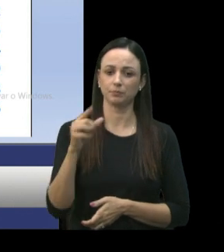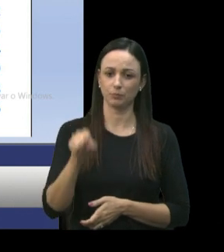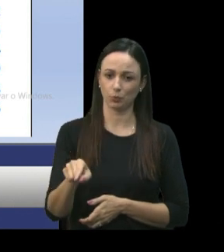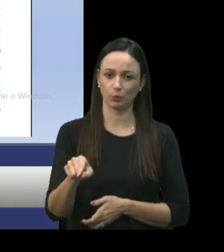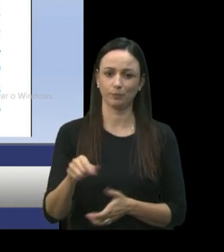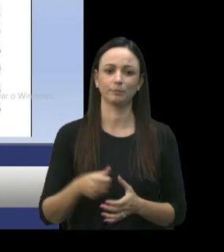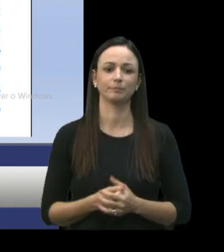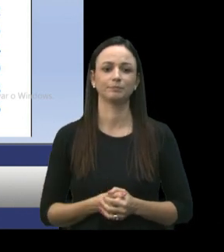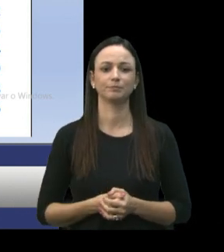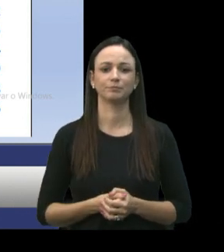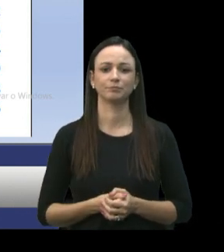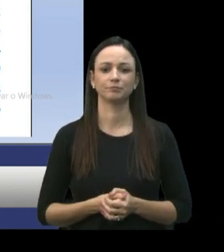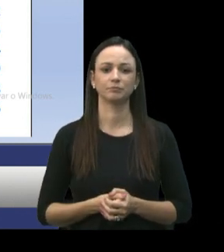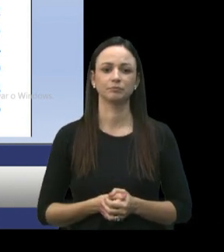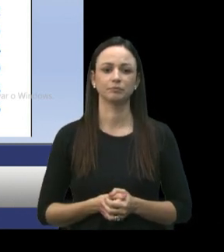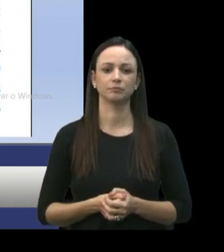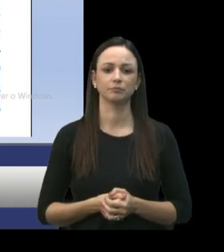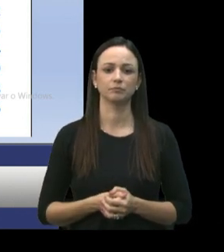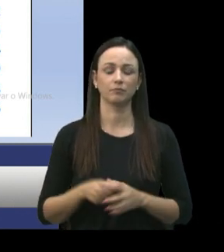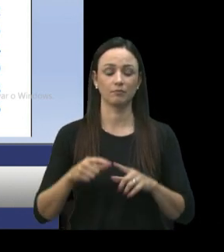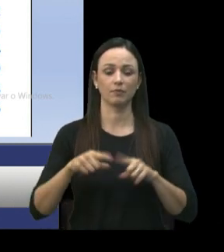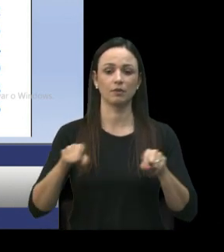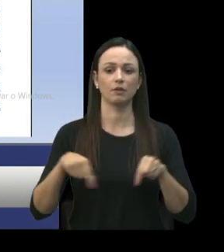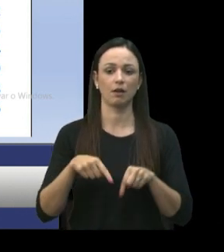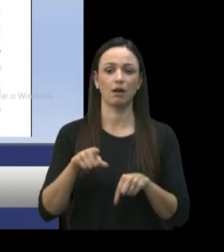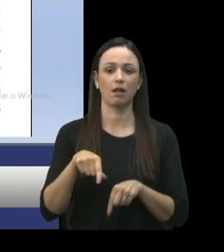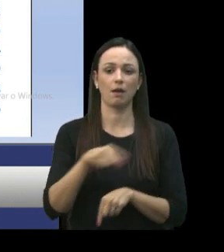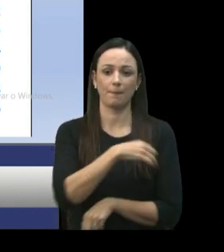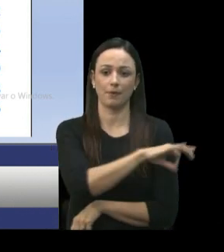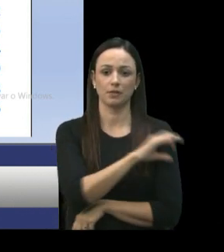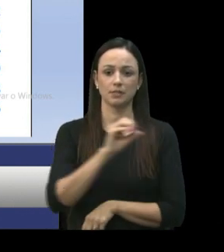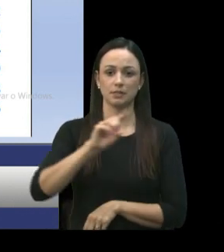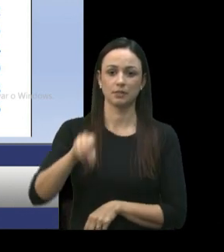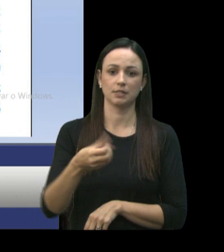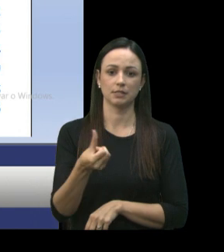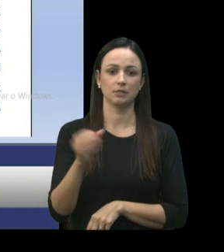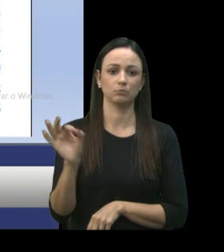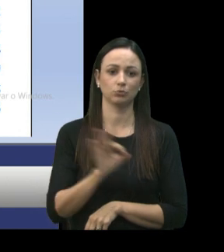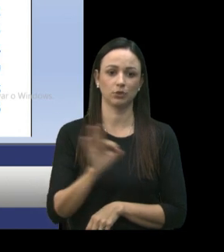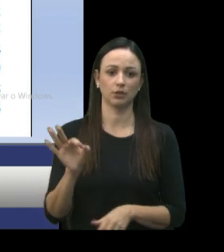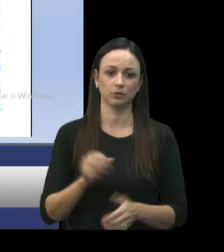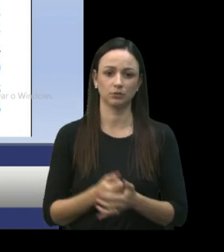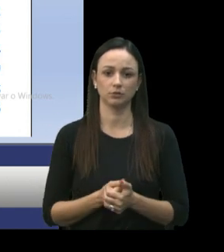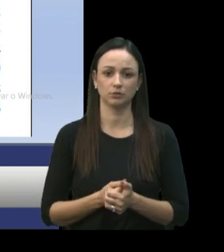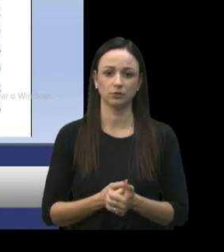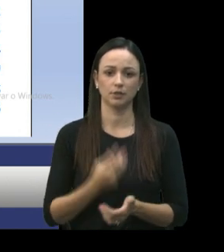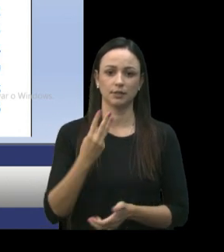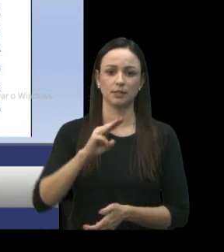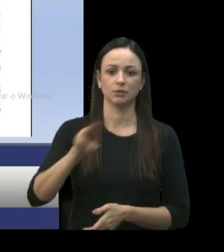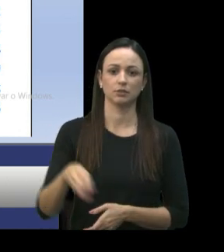R$3.963.000. Gabinete do Prefeito, 0,6%,